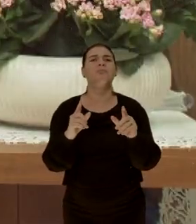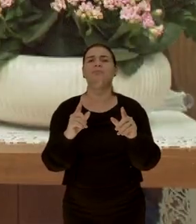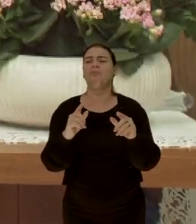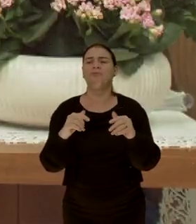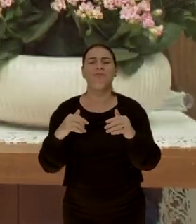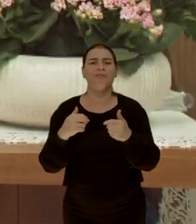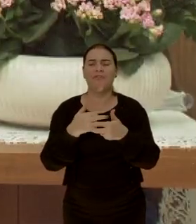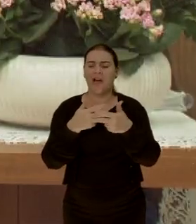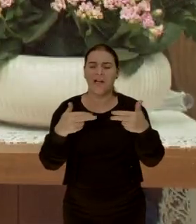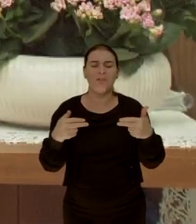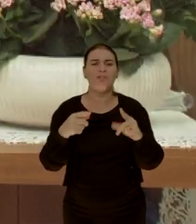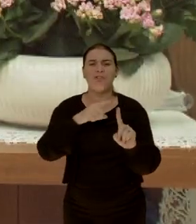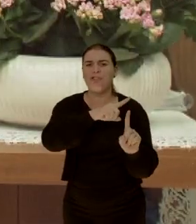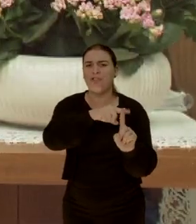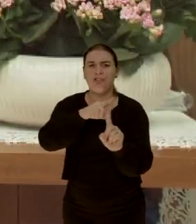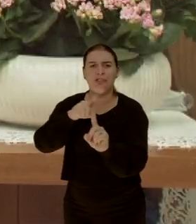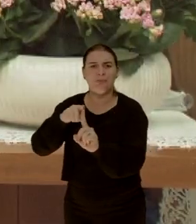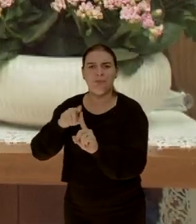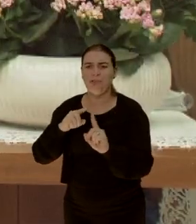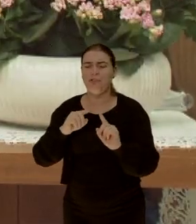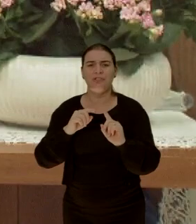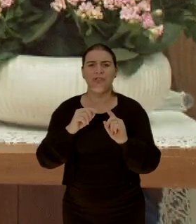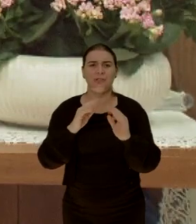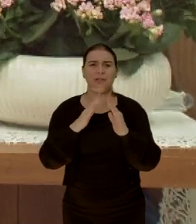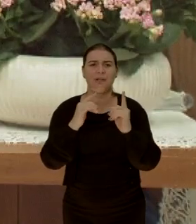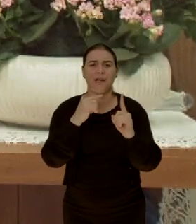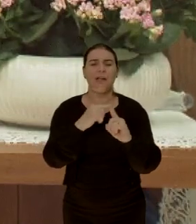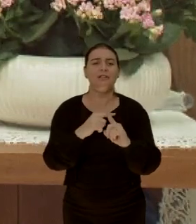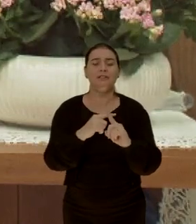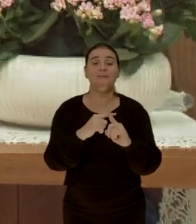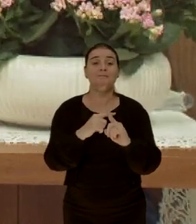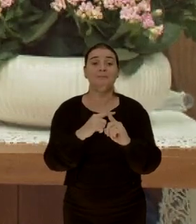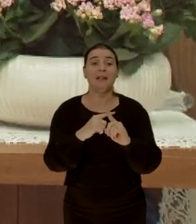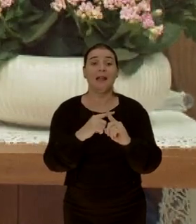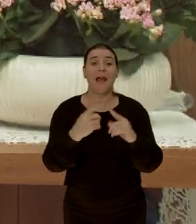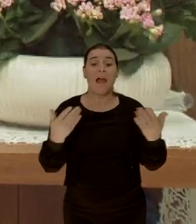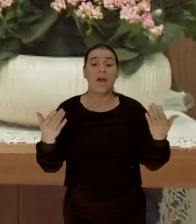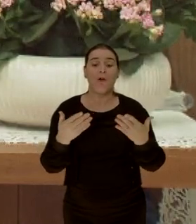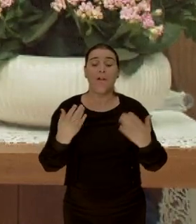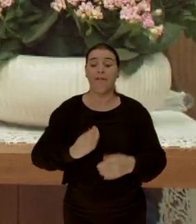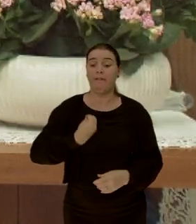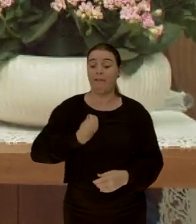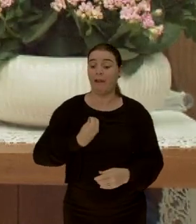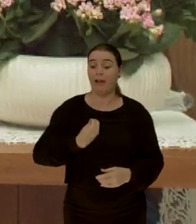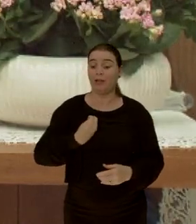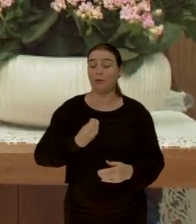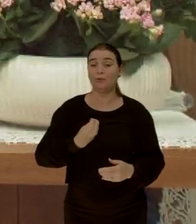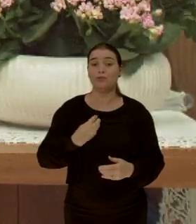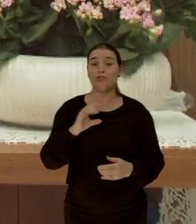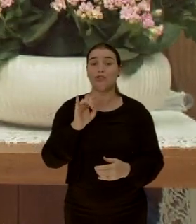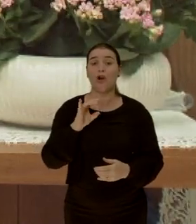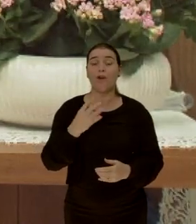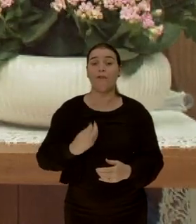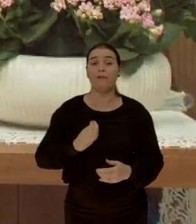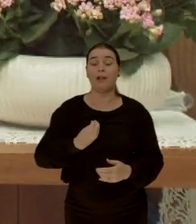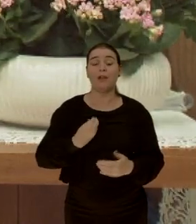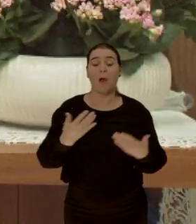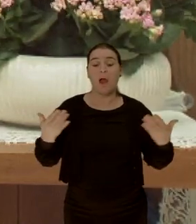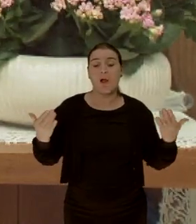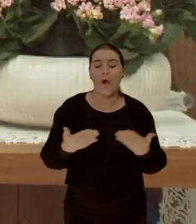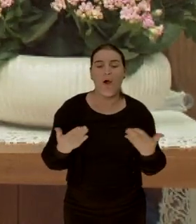assim, comamos e bebamos que amanhã morreremos. Mas a obra do Espírito está sendo advertida.